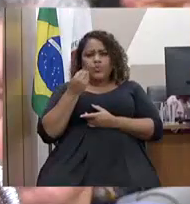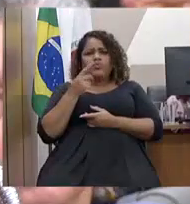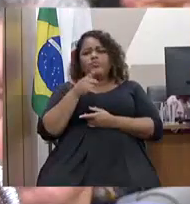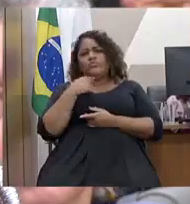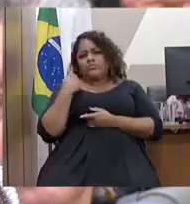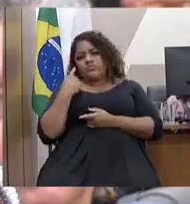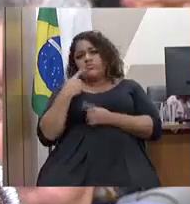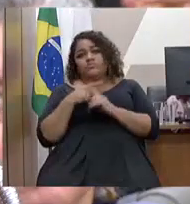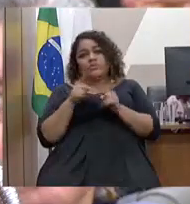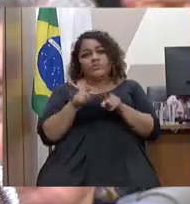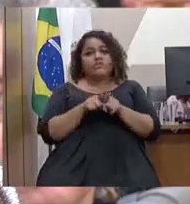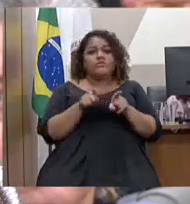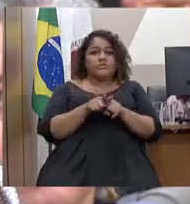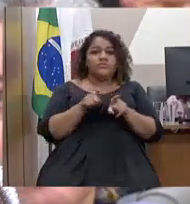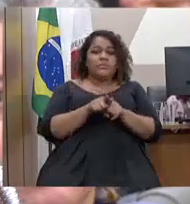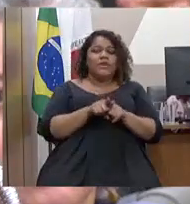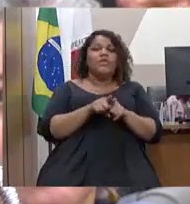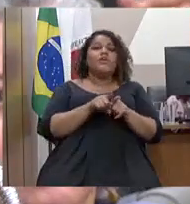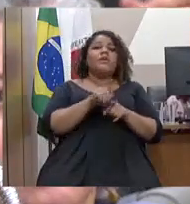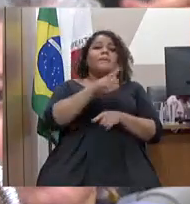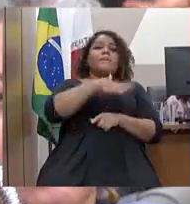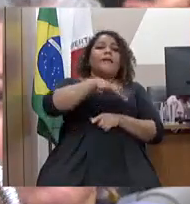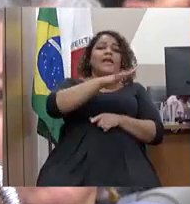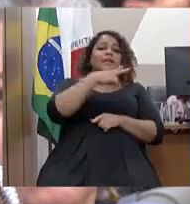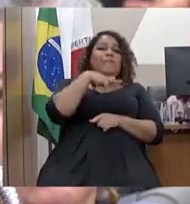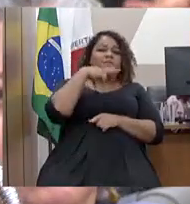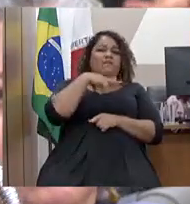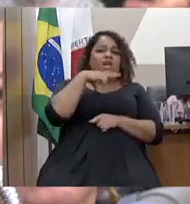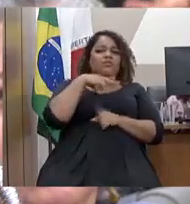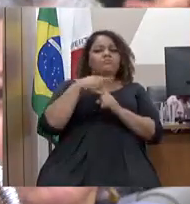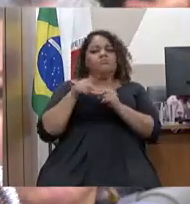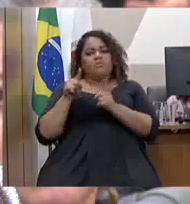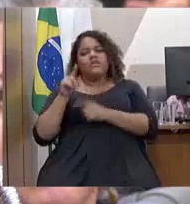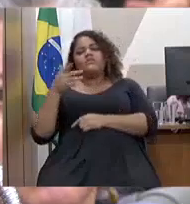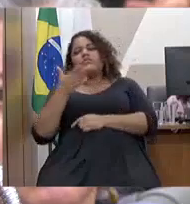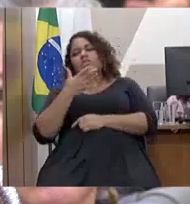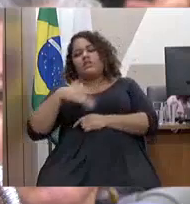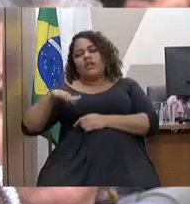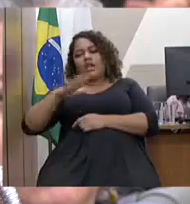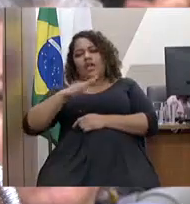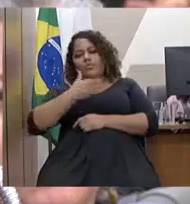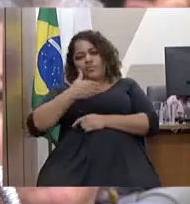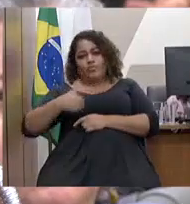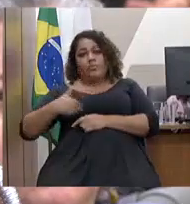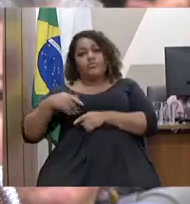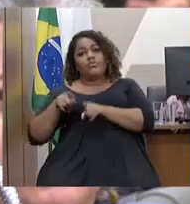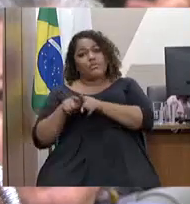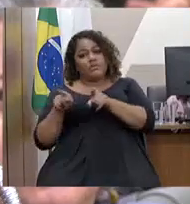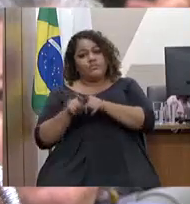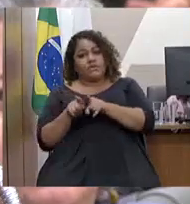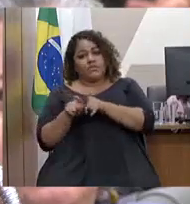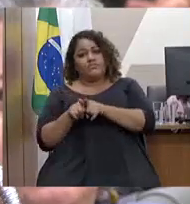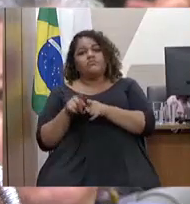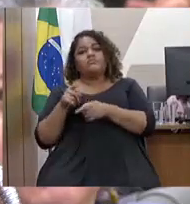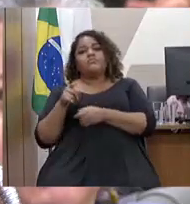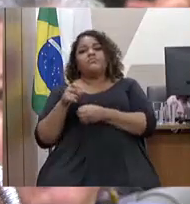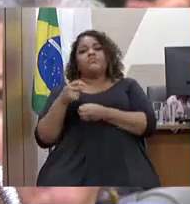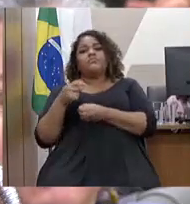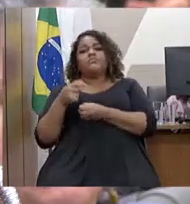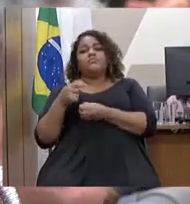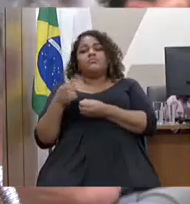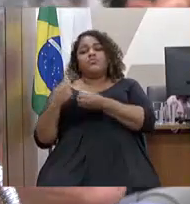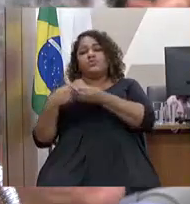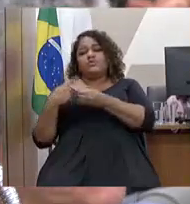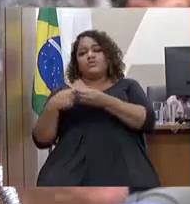acontecem no serviço público Ipatinga município de grande relativamente grande né de quase 300 mil